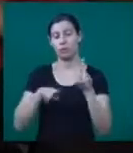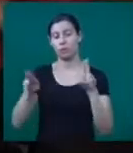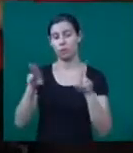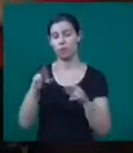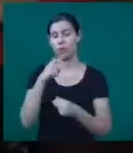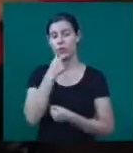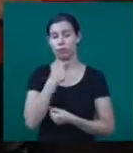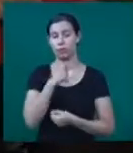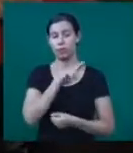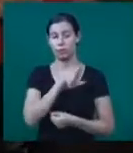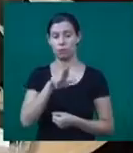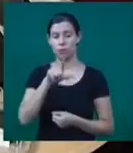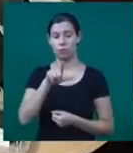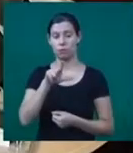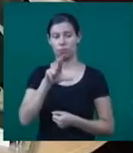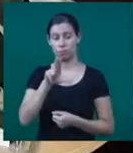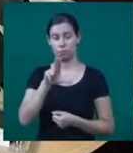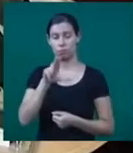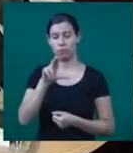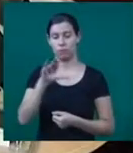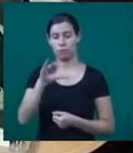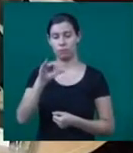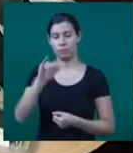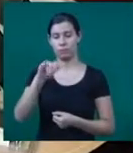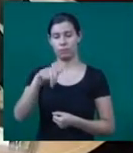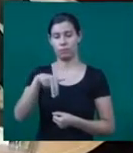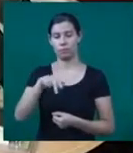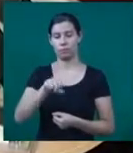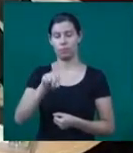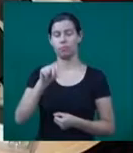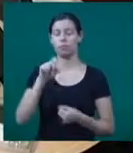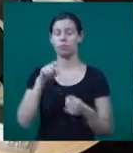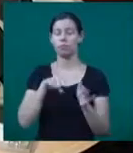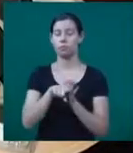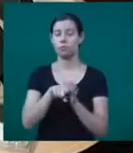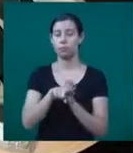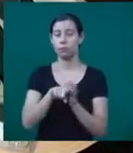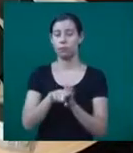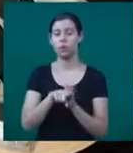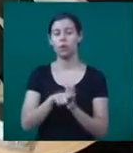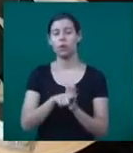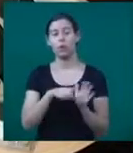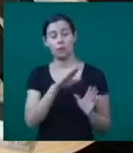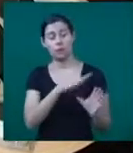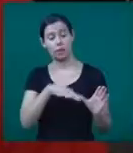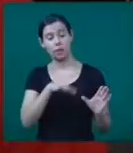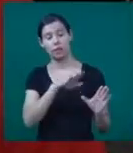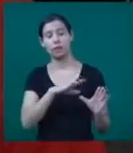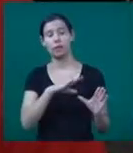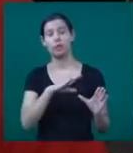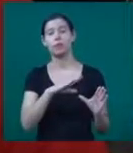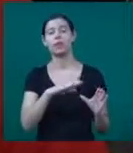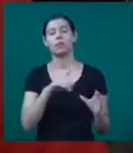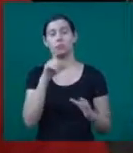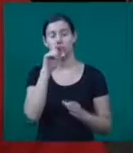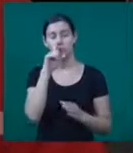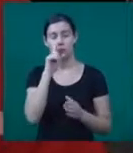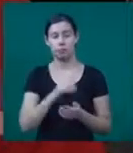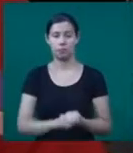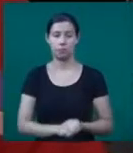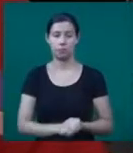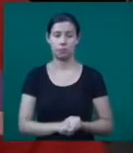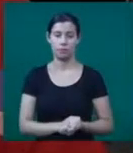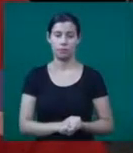Luciano, descobriu por meio de pesquisas que o campo magnético do celular é nocivo à saúde. Com 16, 17 anos,